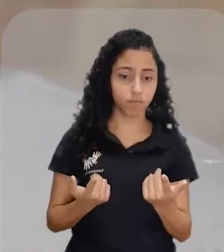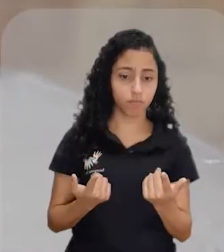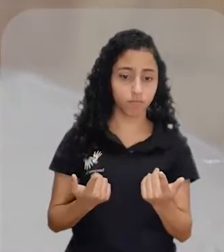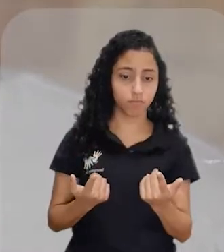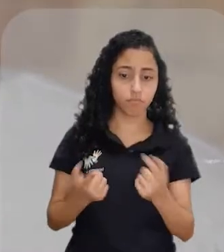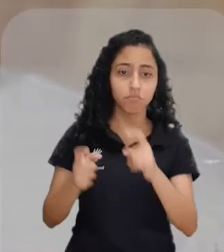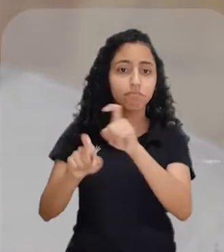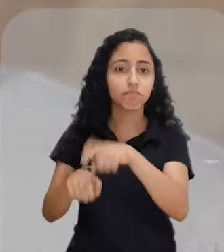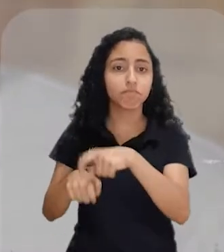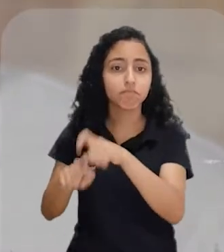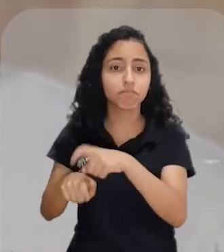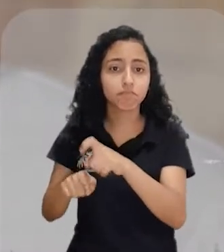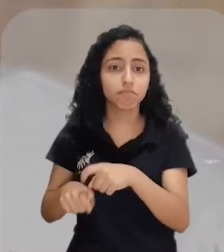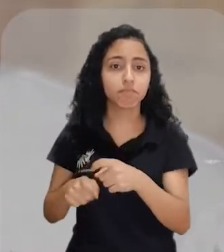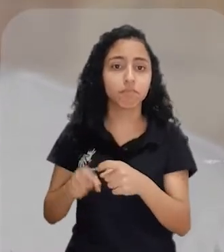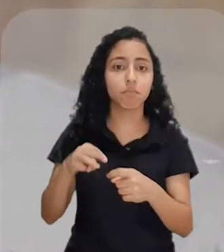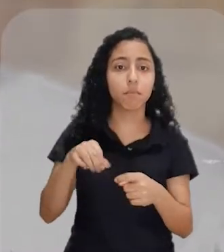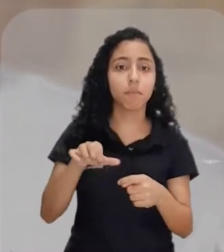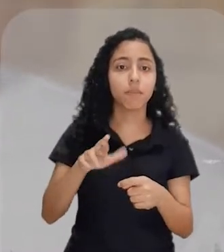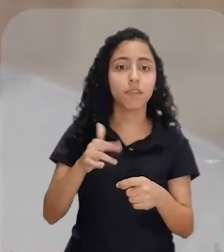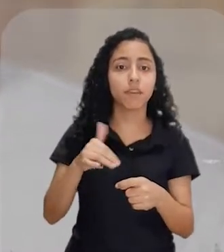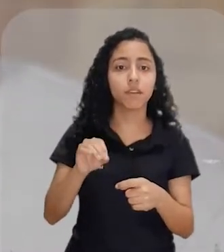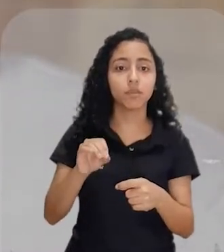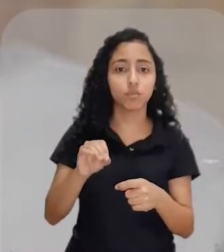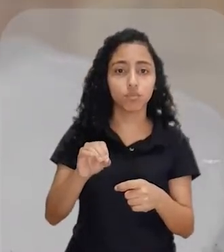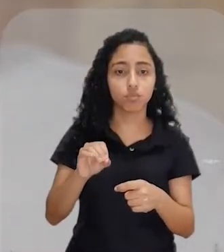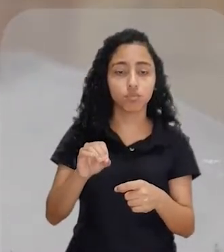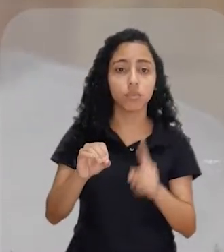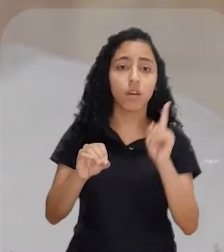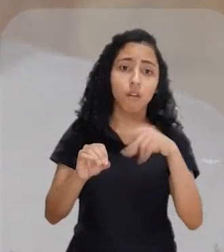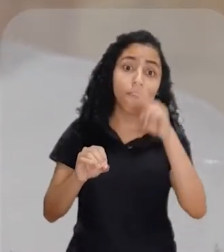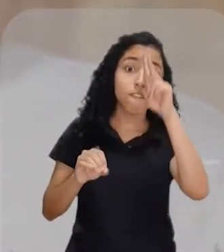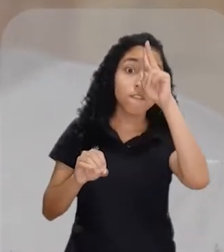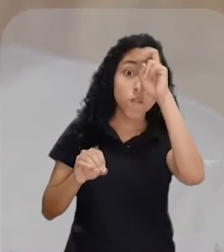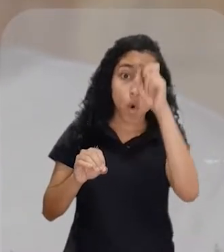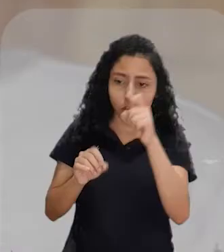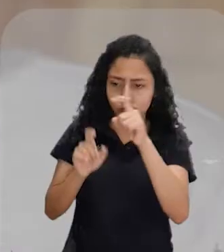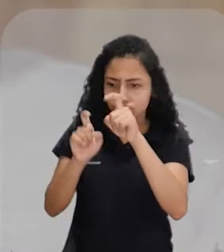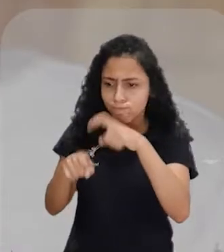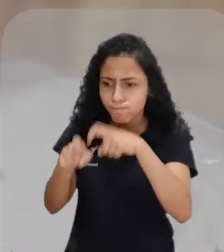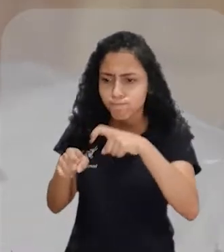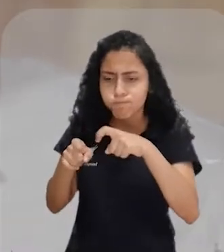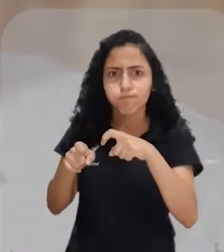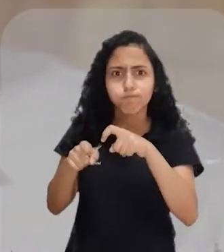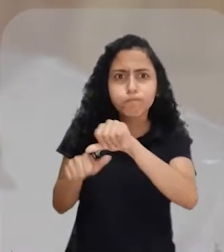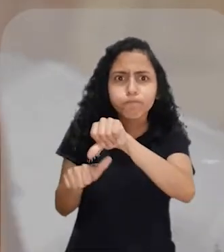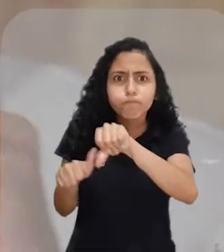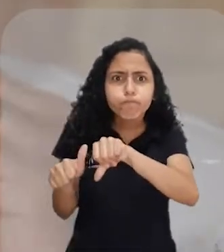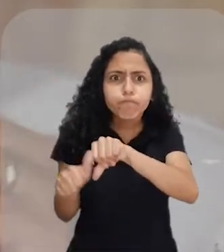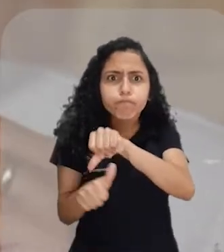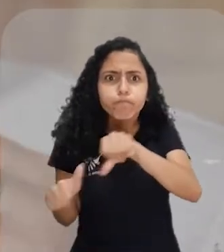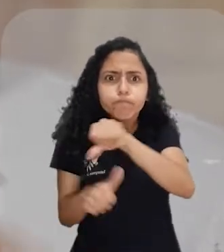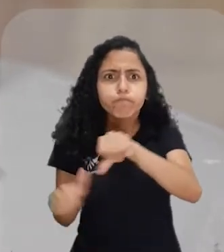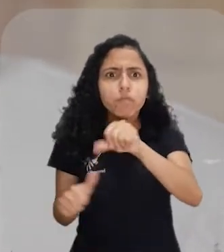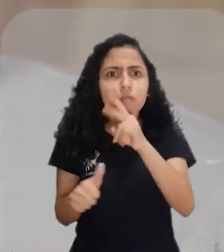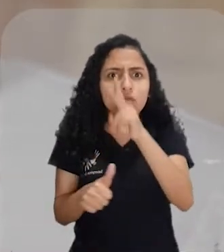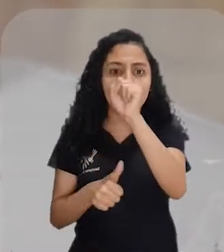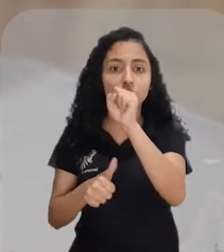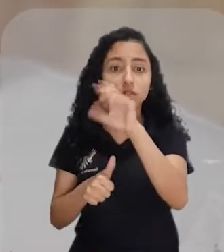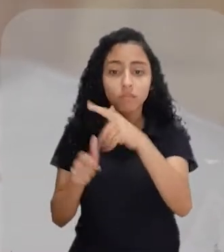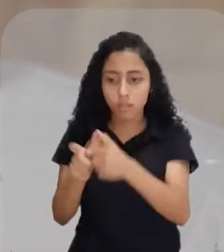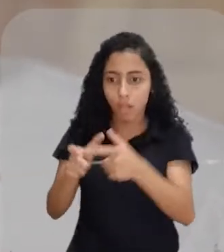ter, né, eventos como, por exemplo, a mineração, que é um evento de intensidade muito forte, isso quer dizer, aonde ela atua,